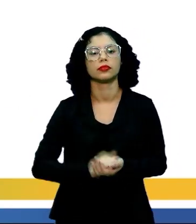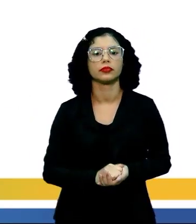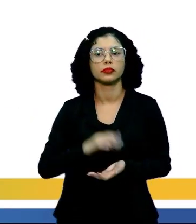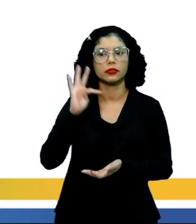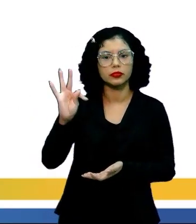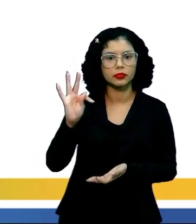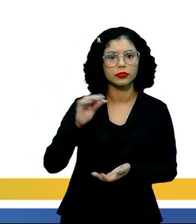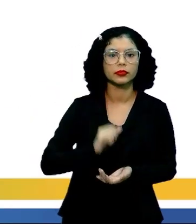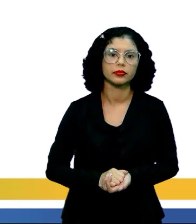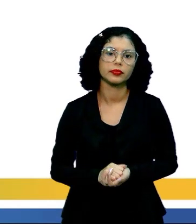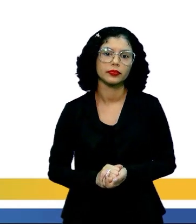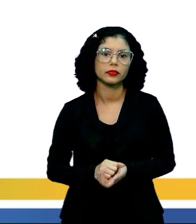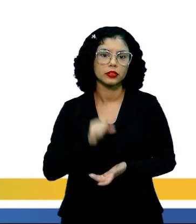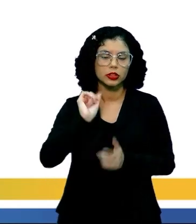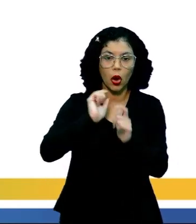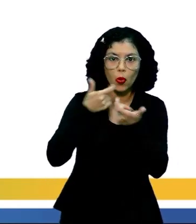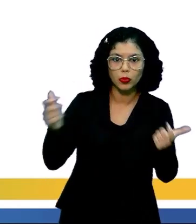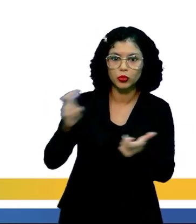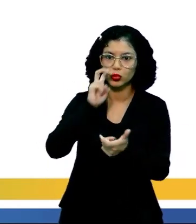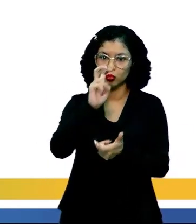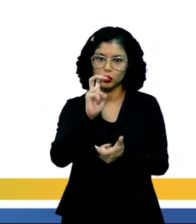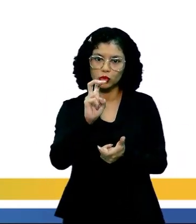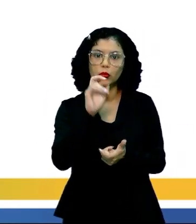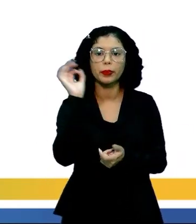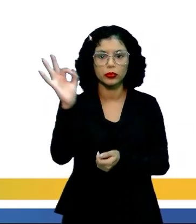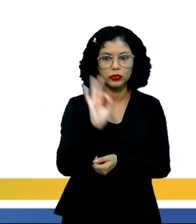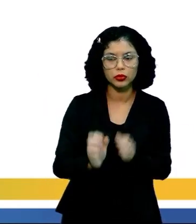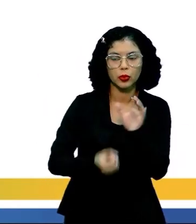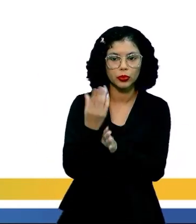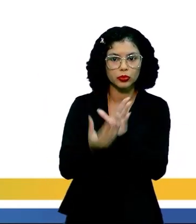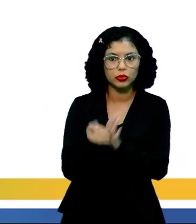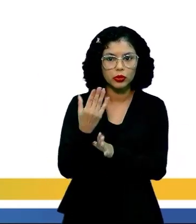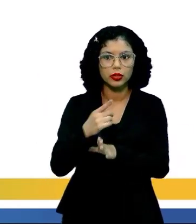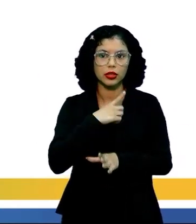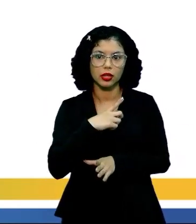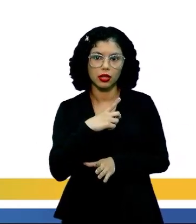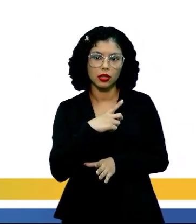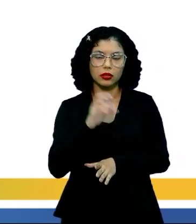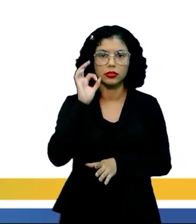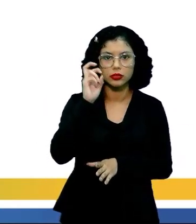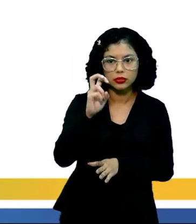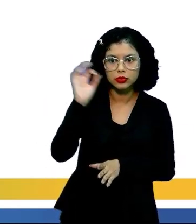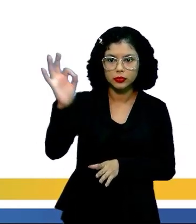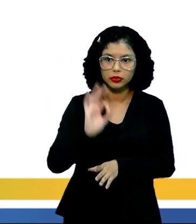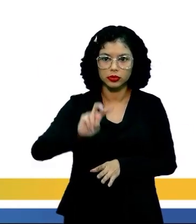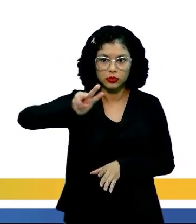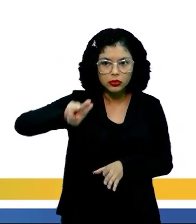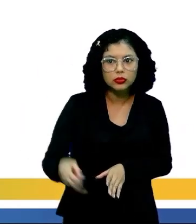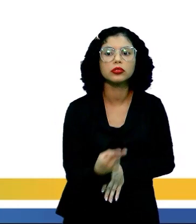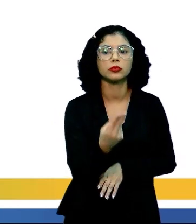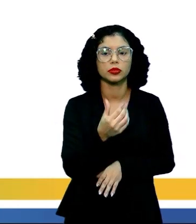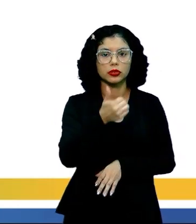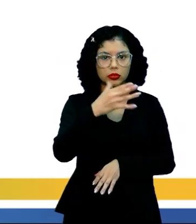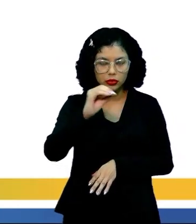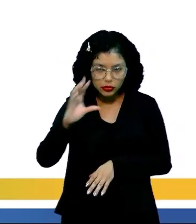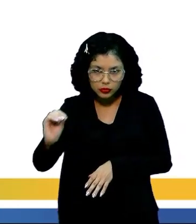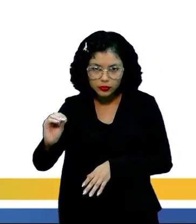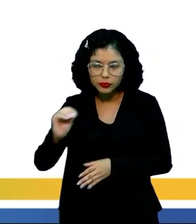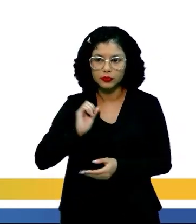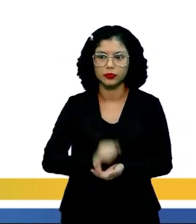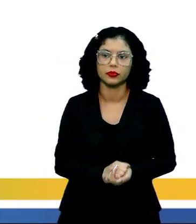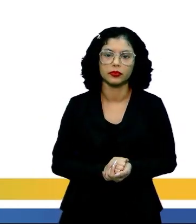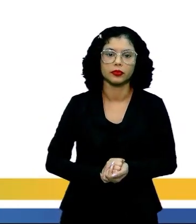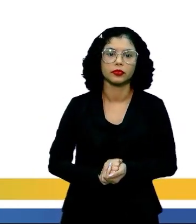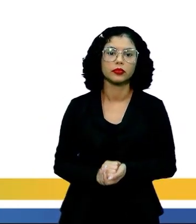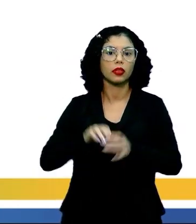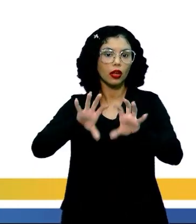toneladas. Se aumentar 5% a produção do lixo, teremos 5% de 2.000, que vai dar 100